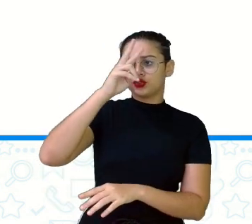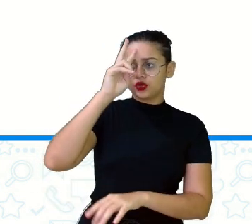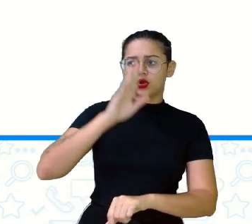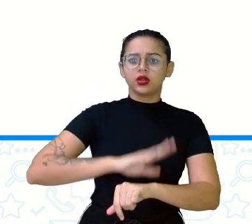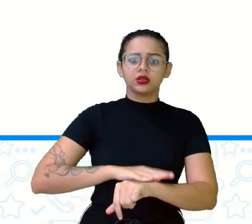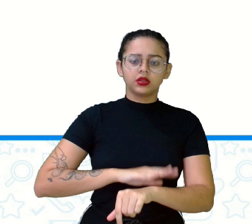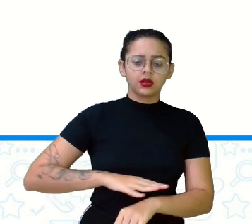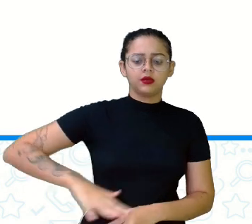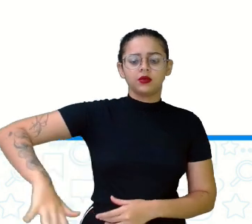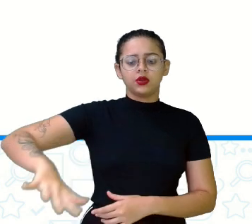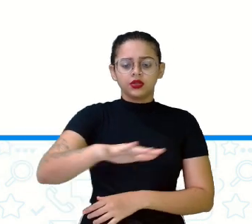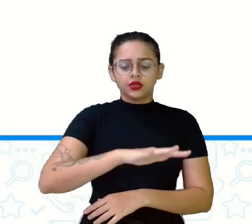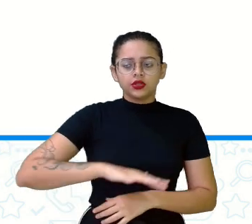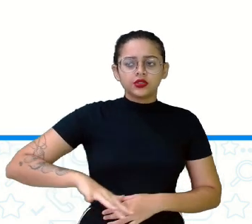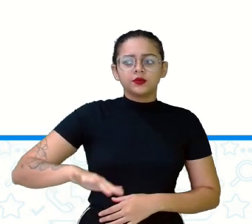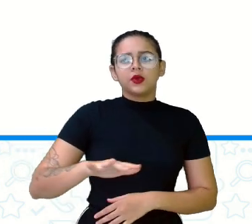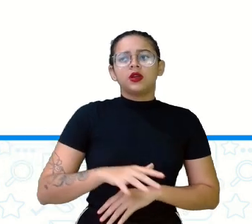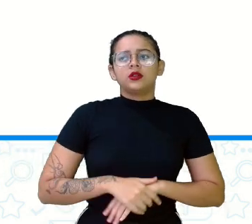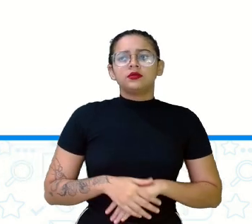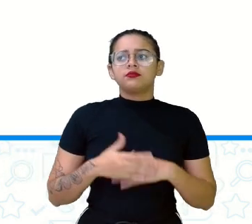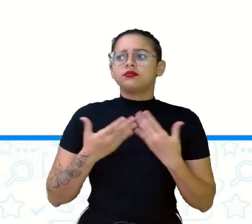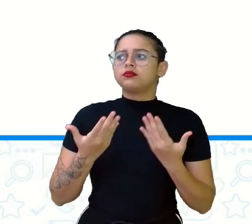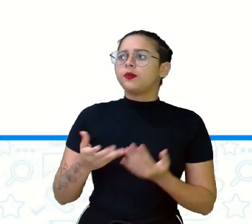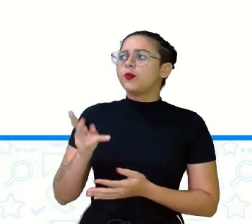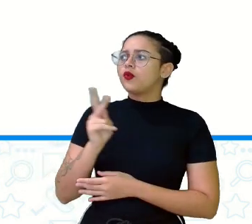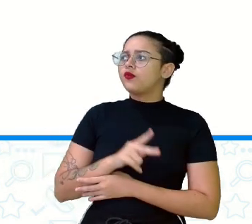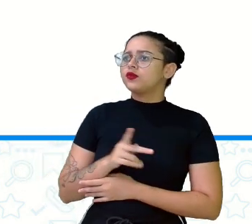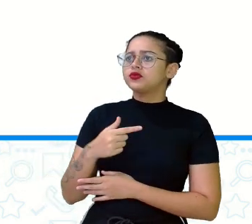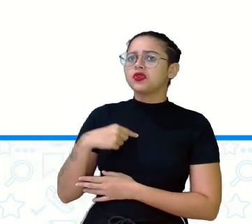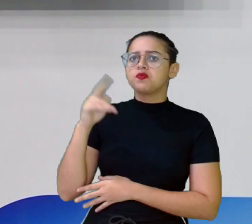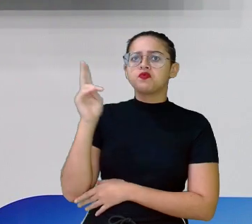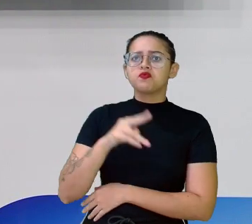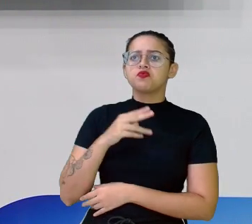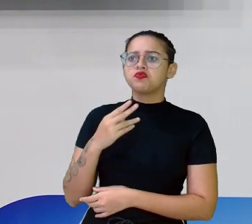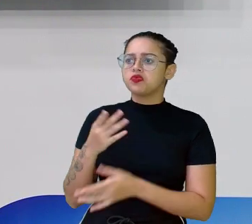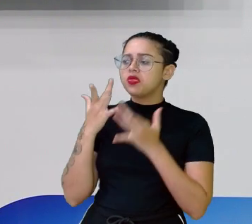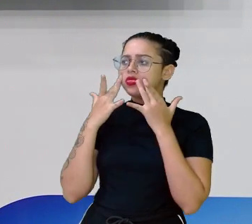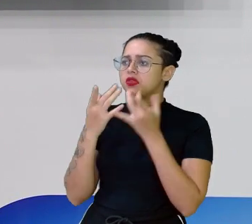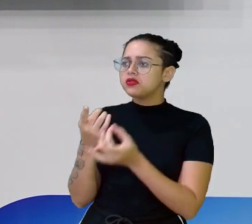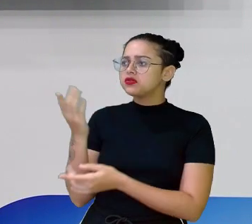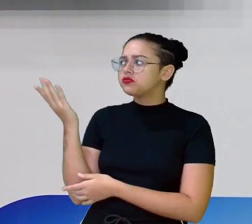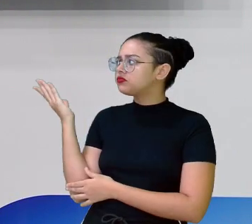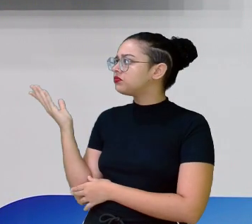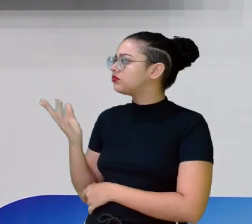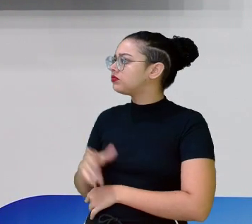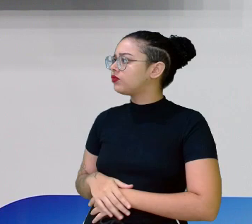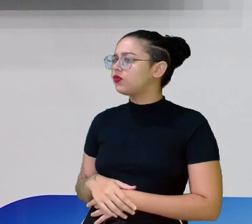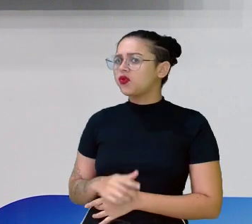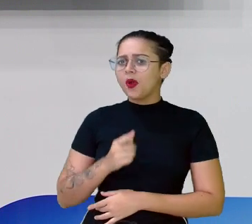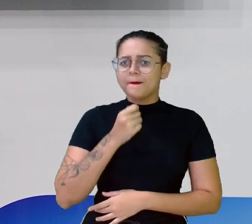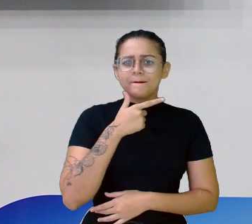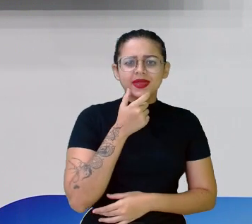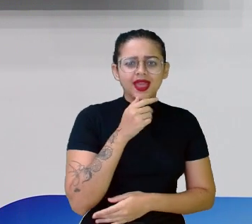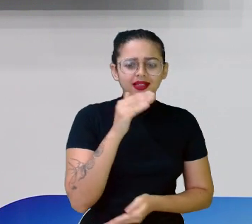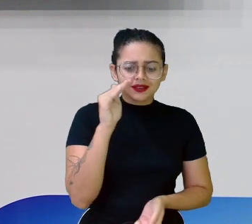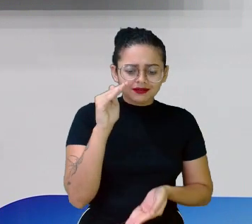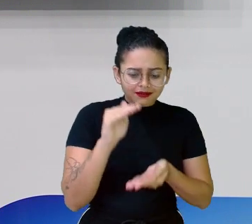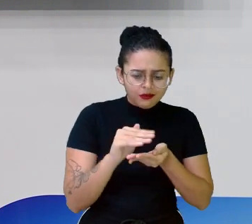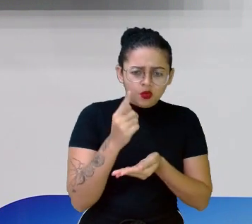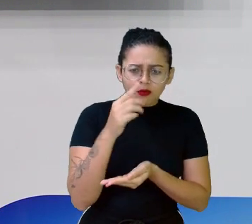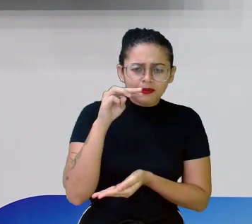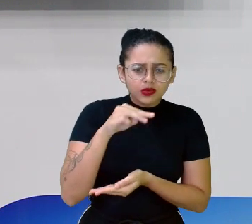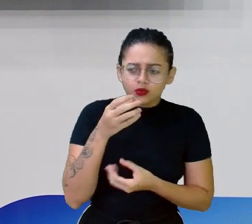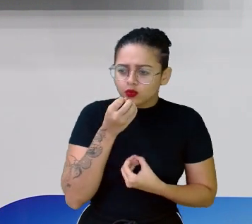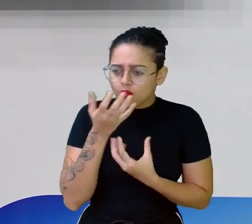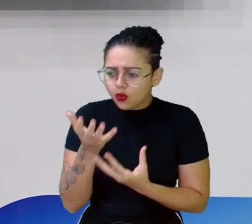tempo, espaço. Professor, eu nunca tinha prestado atenção que numa piada que é tão curtinha que em 1 minuto a